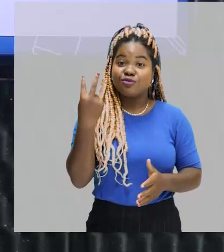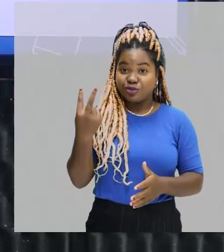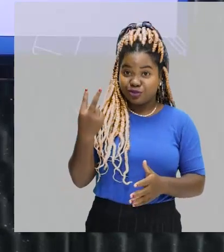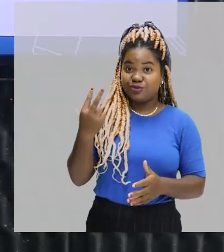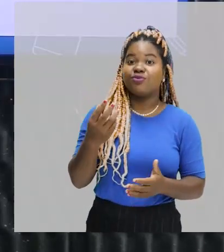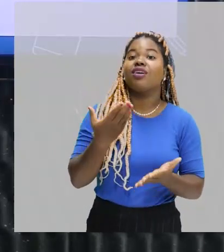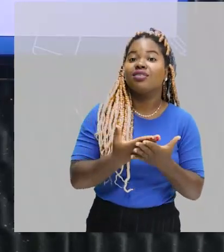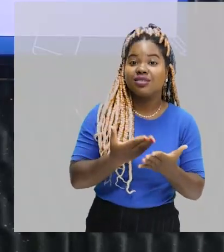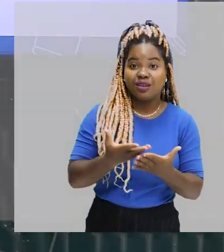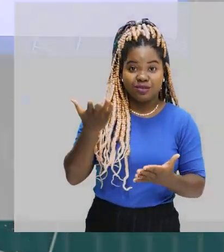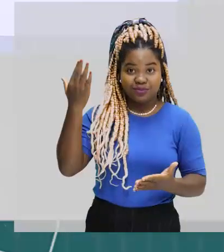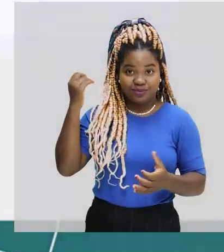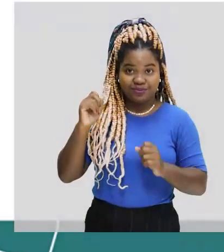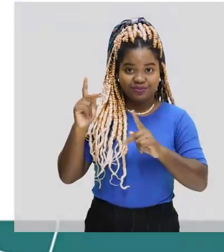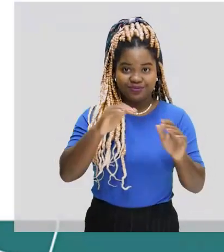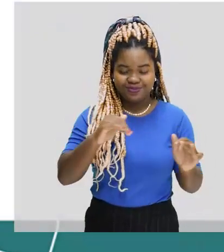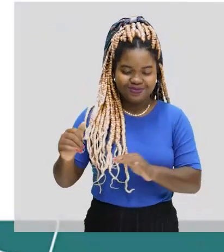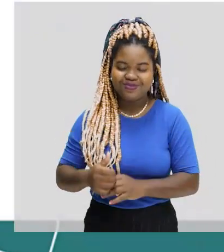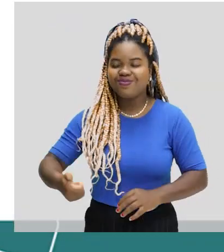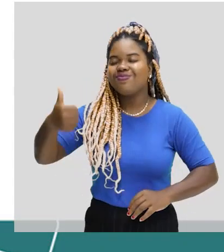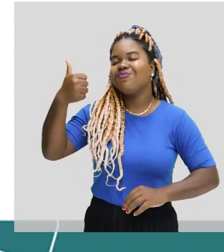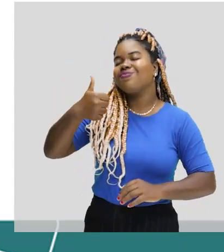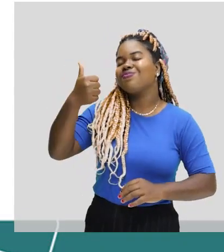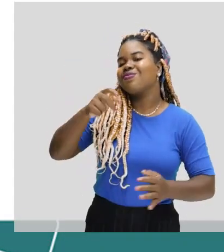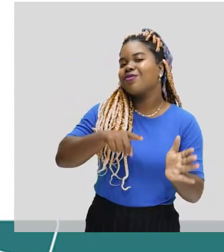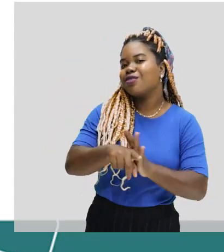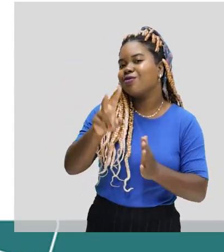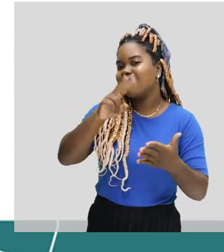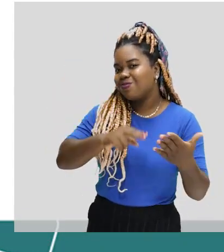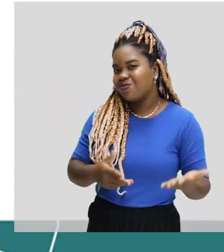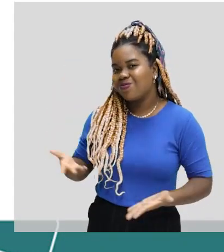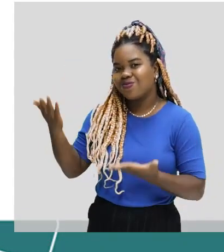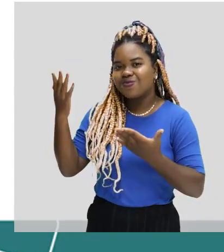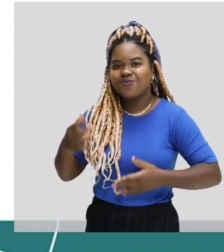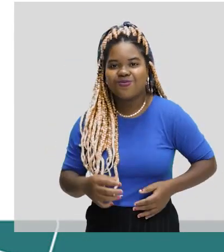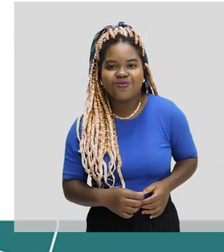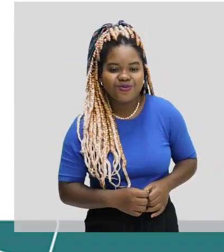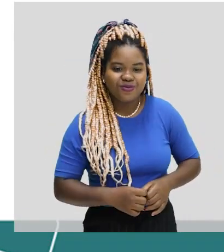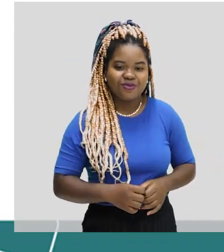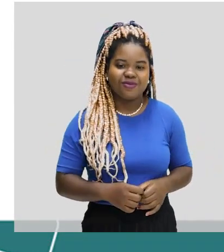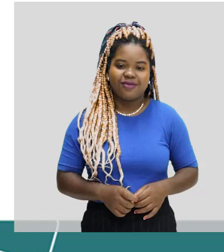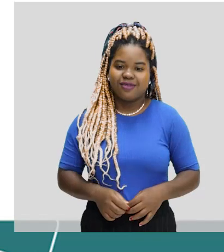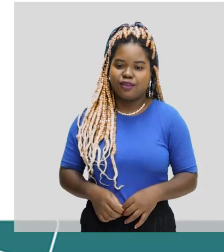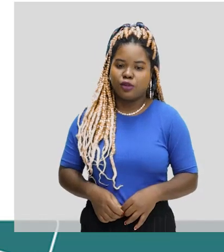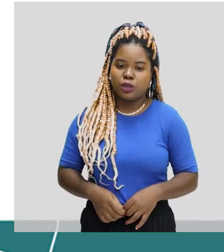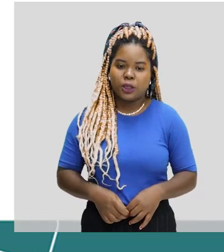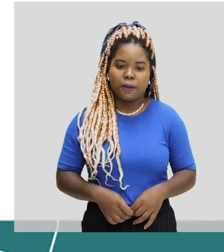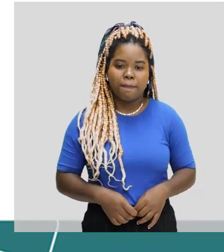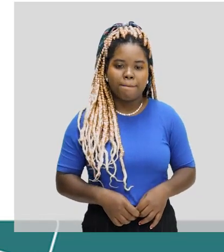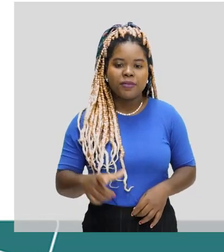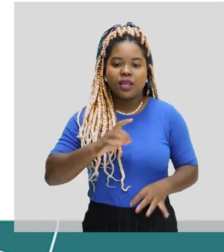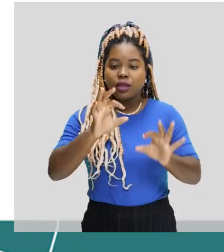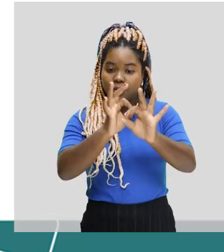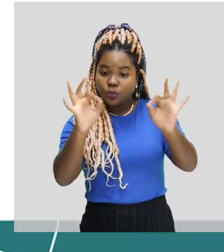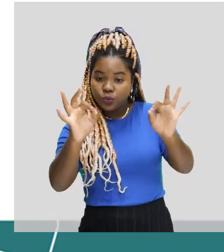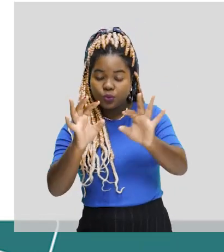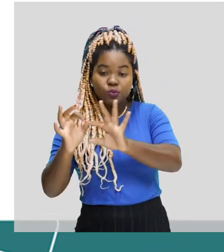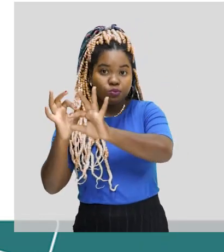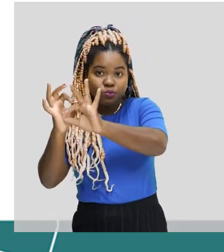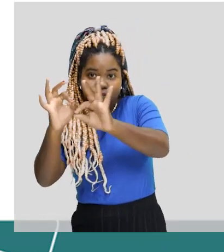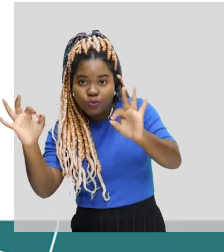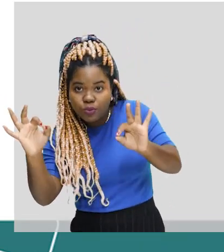tá? Bom, primeira questão diz assim, ó, já aqui eu tenho um espaço, anos, outro espaço,